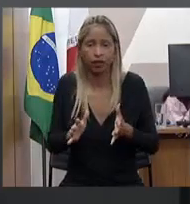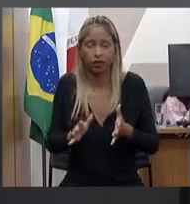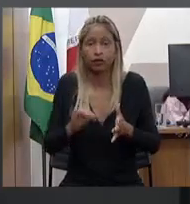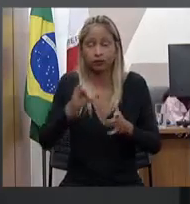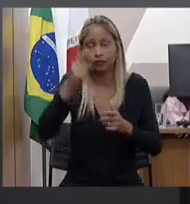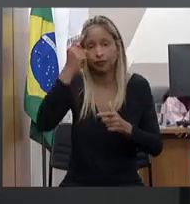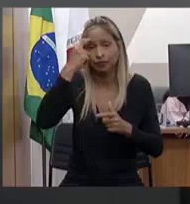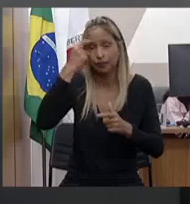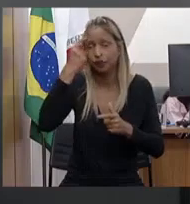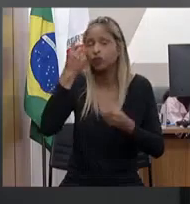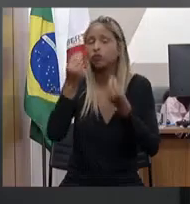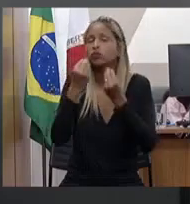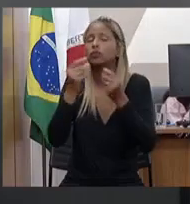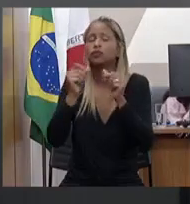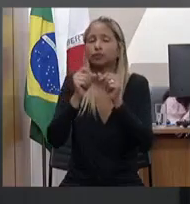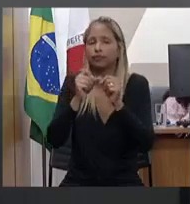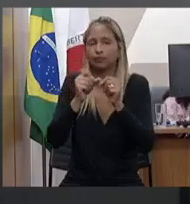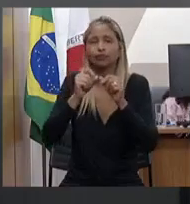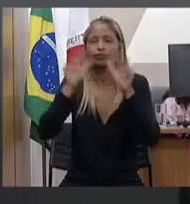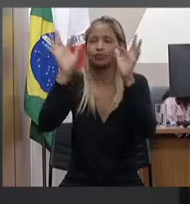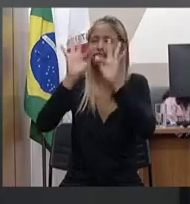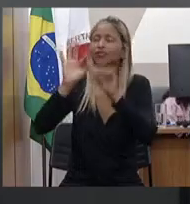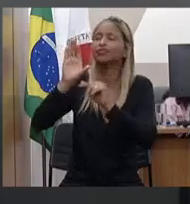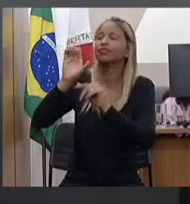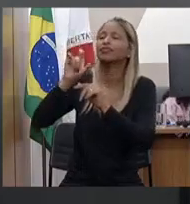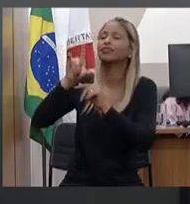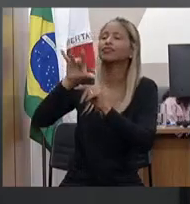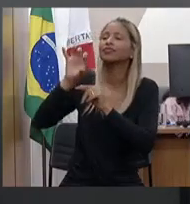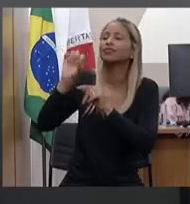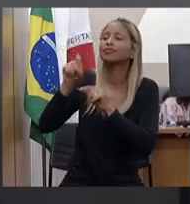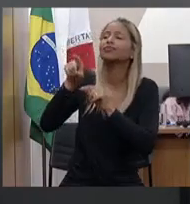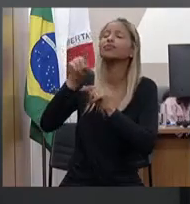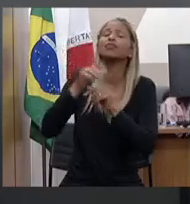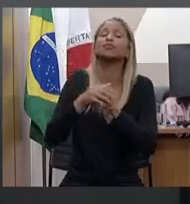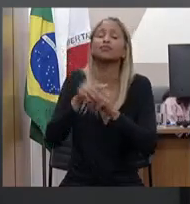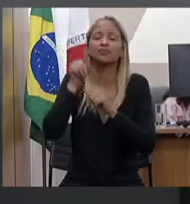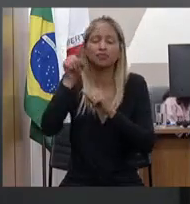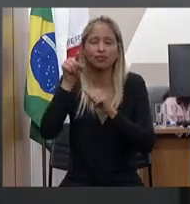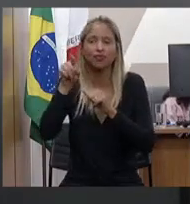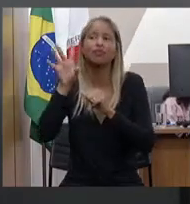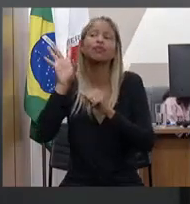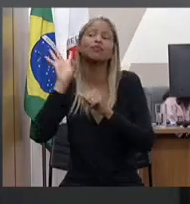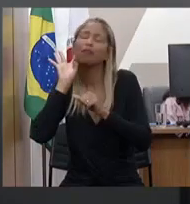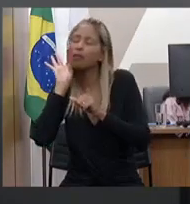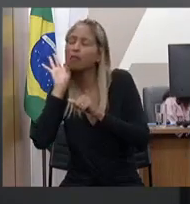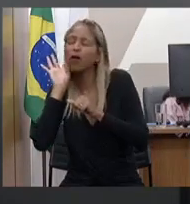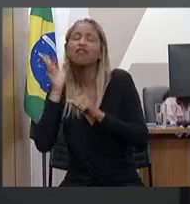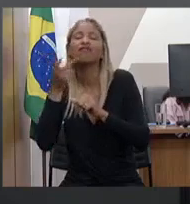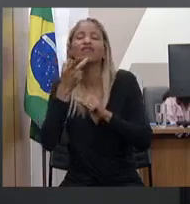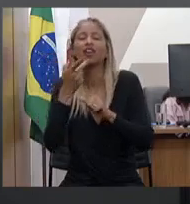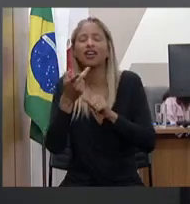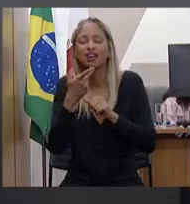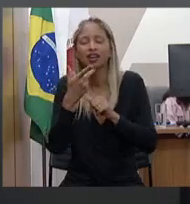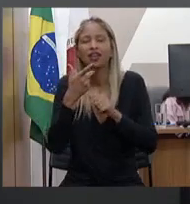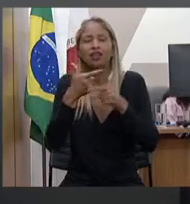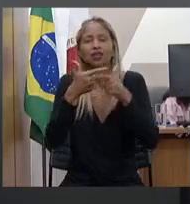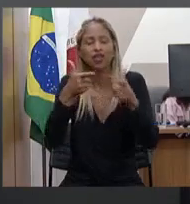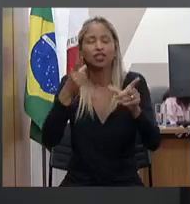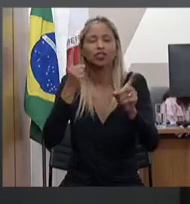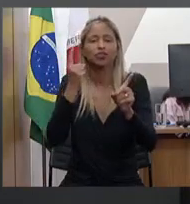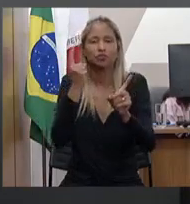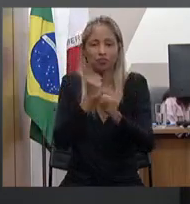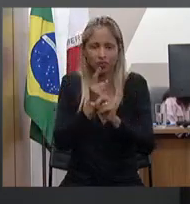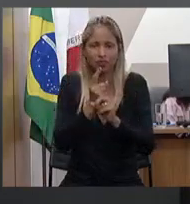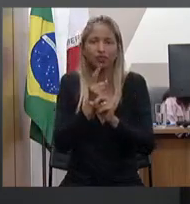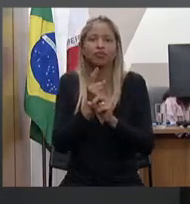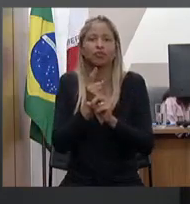temos que começar a pensar como enfrentar isso fiquei feliz aqui viu Carlinho de escutar aqui você no pé do ouvido já falando de um grande encontro